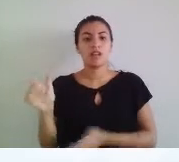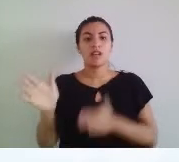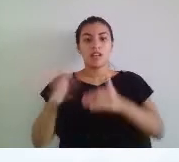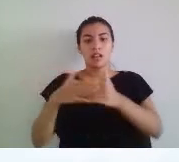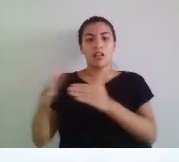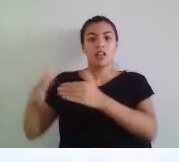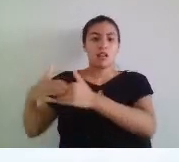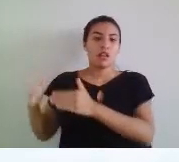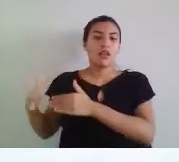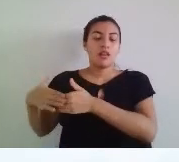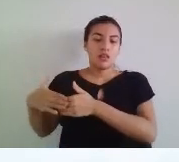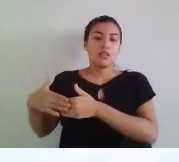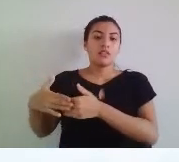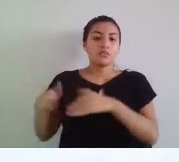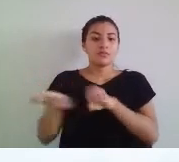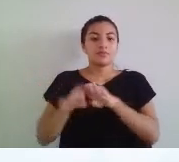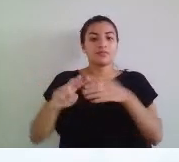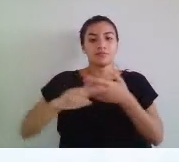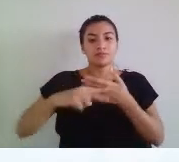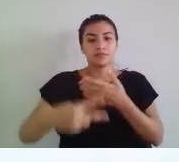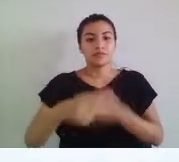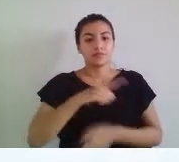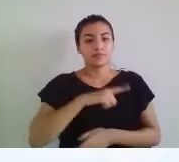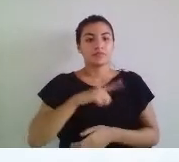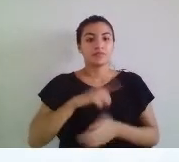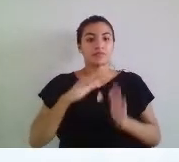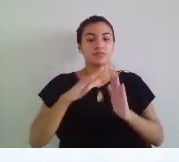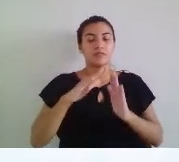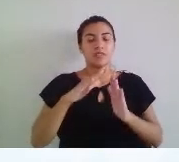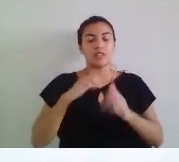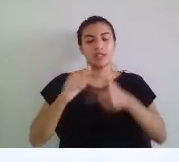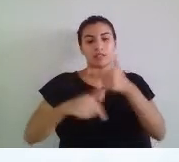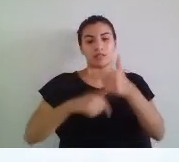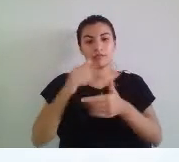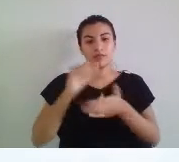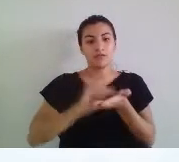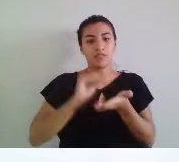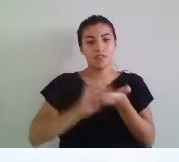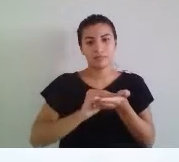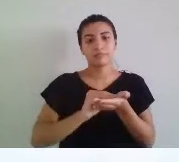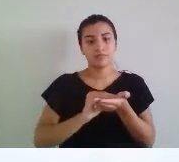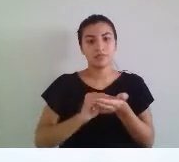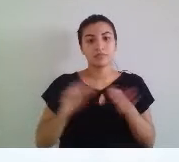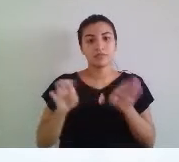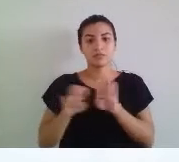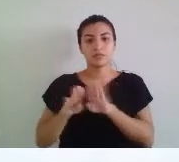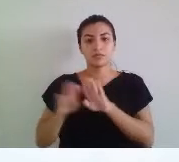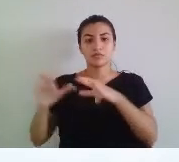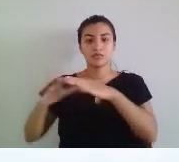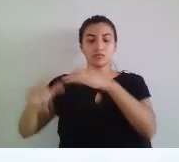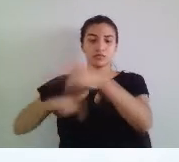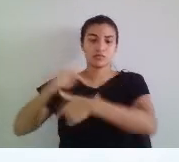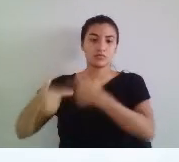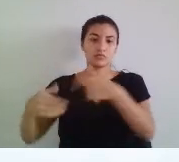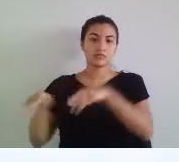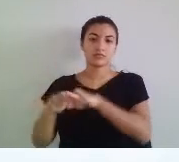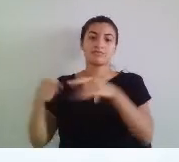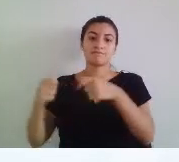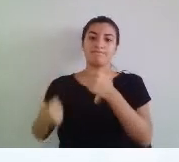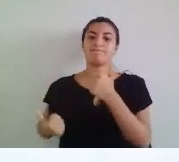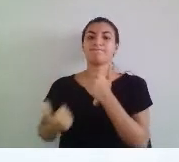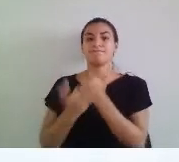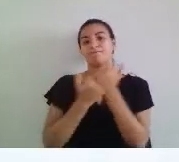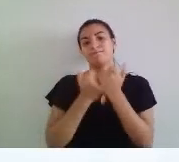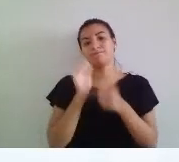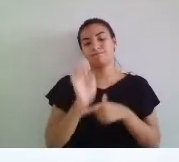e falências que também vão gerar um efeito dominó de desemprego em massa. E a classe trabalhadora também precisa de suporte